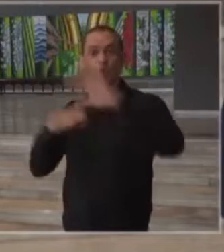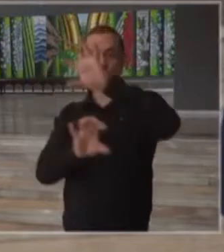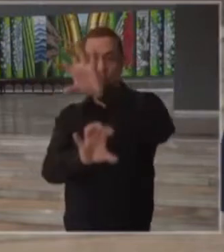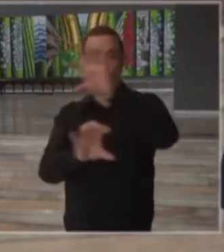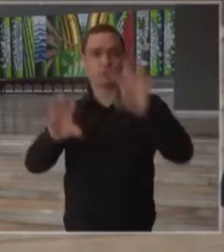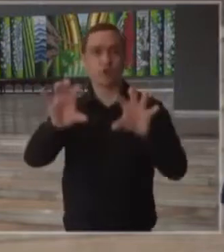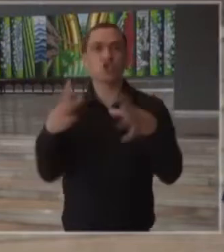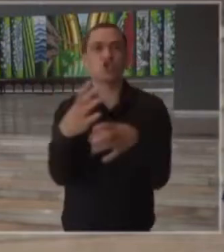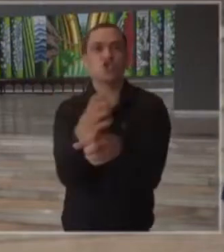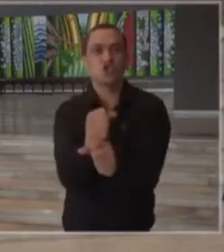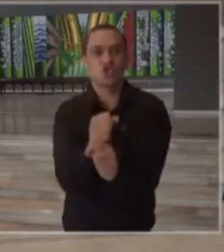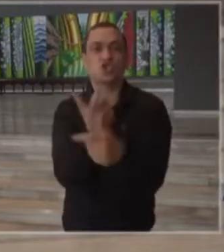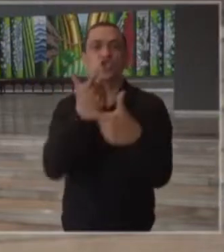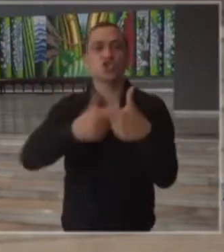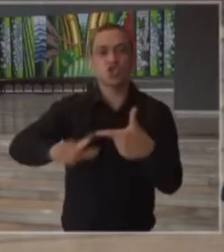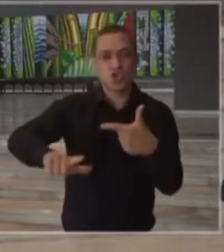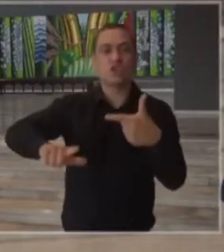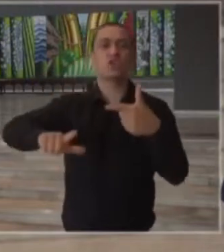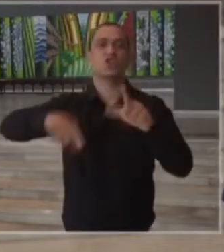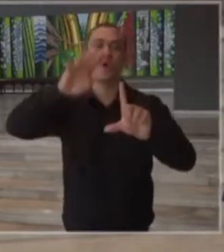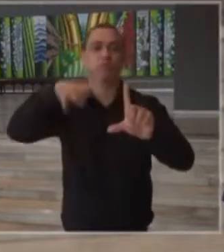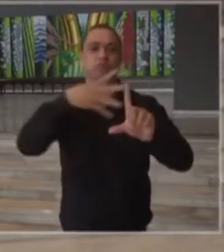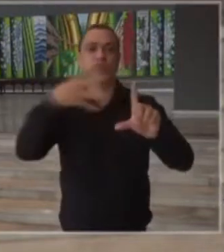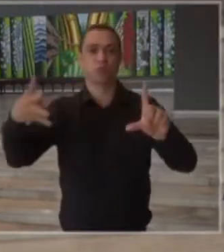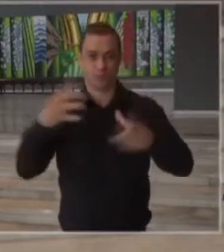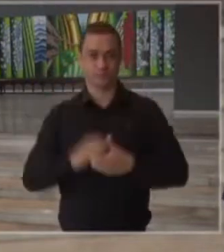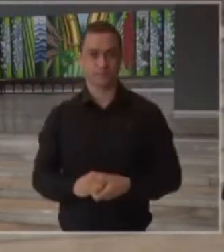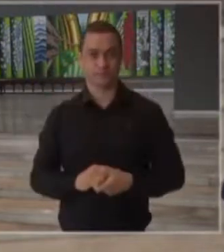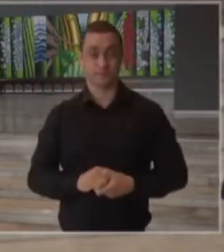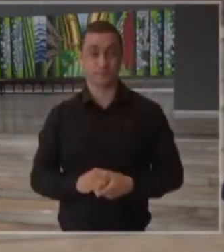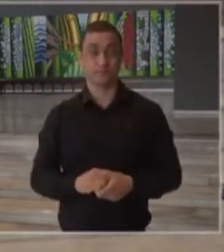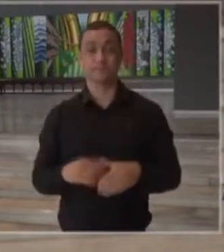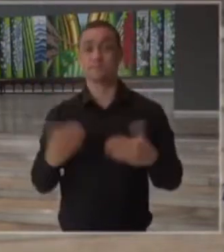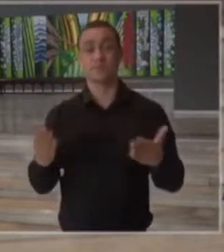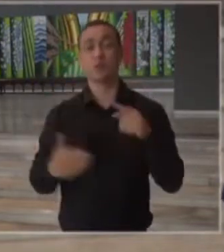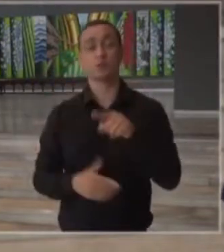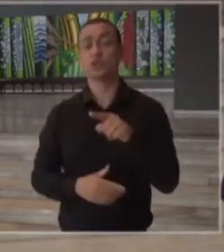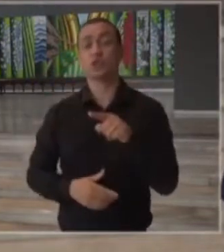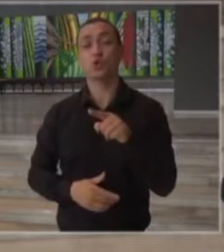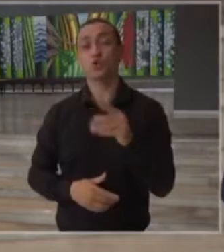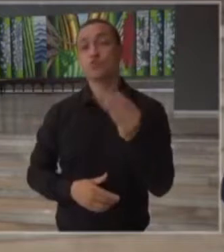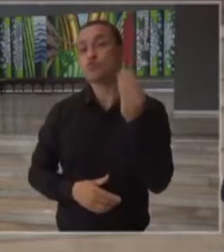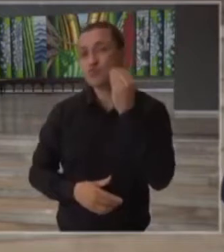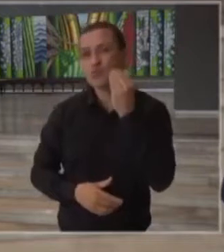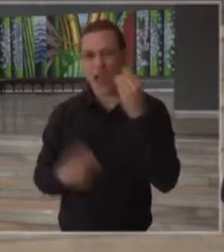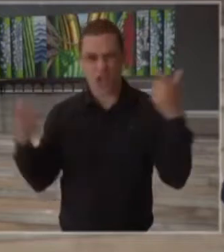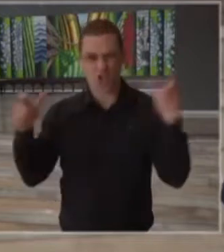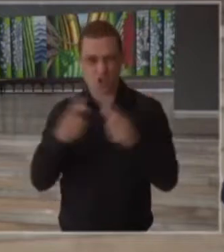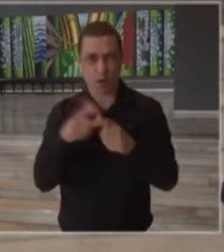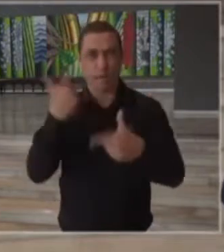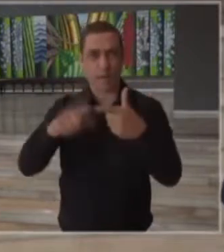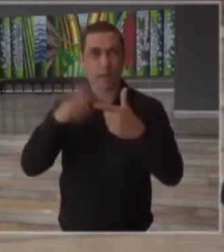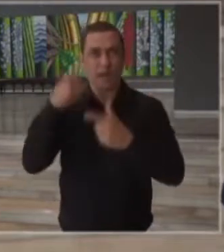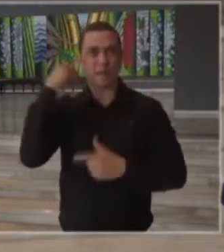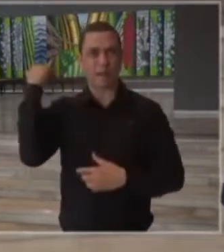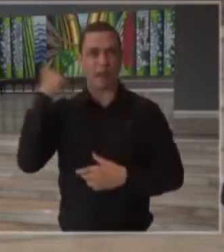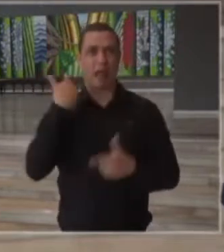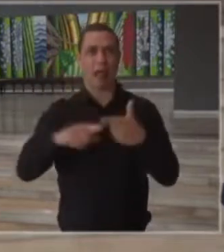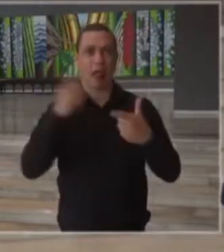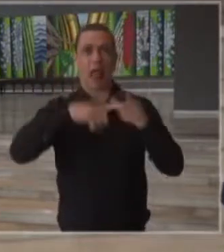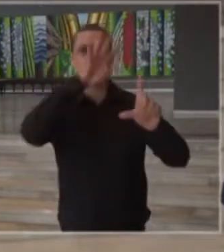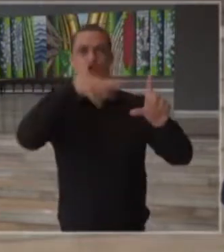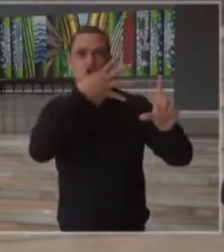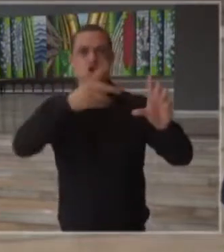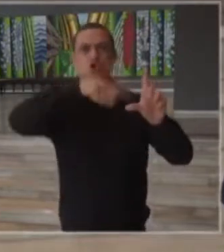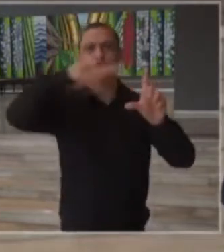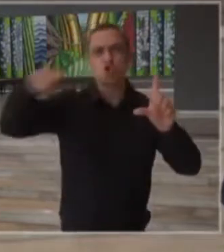para fazer a evolução, para determinar a evolução da doença. Isso minimiza a distorção na definição dos indicadores de classificação em